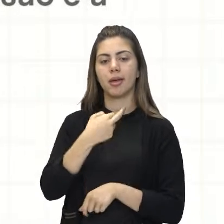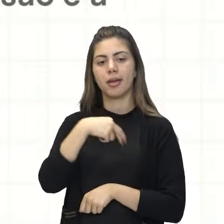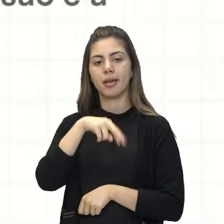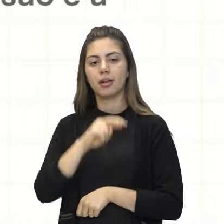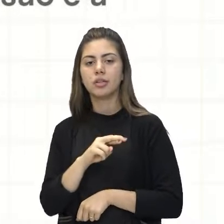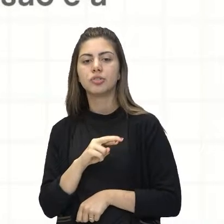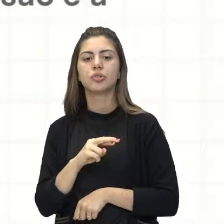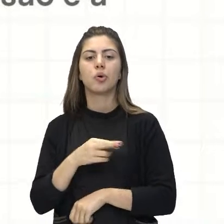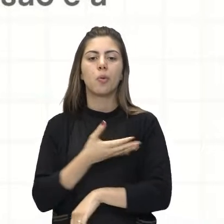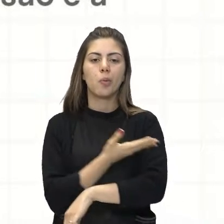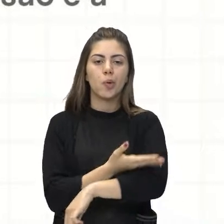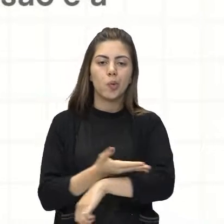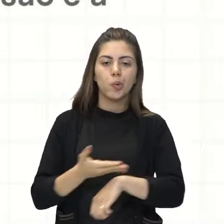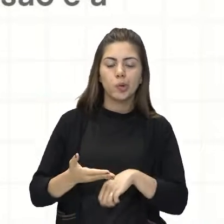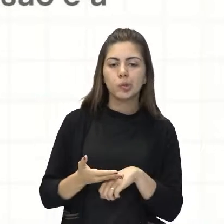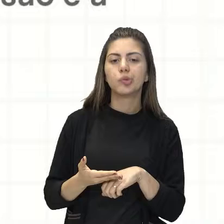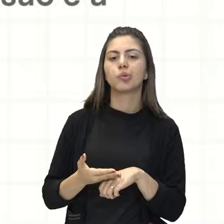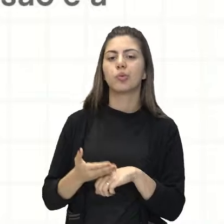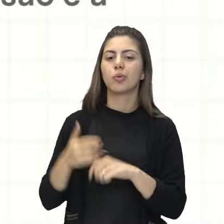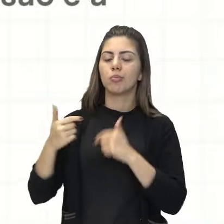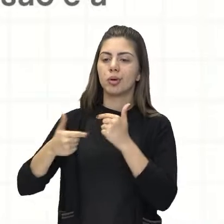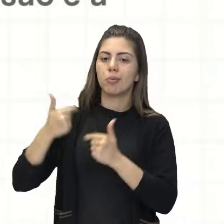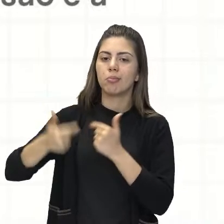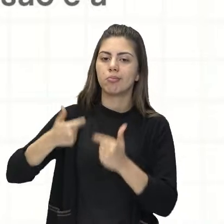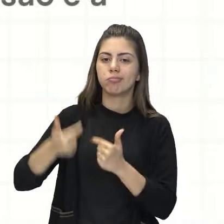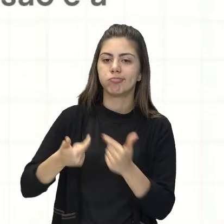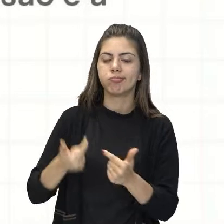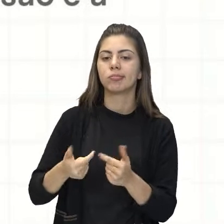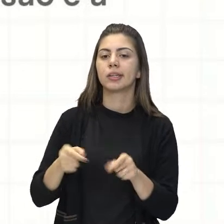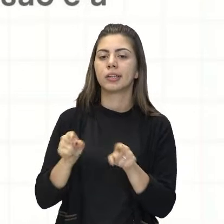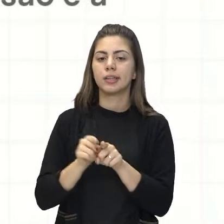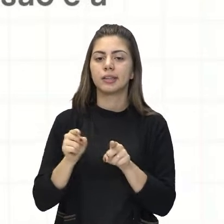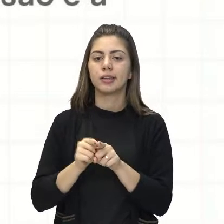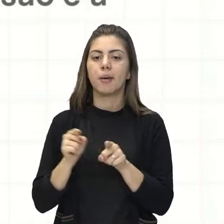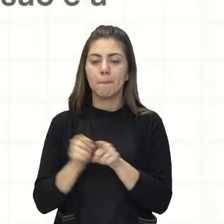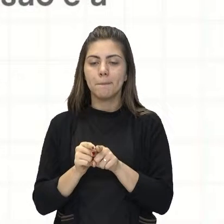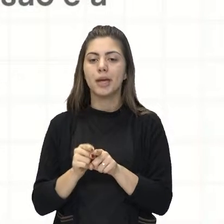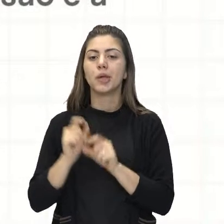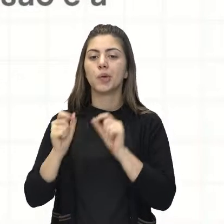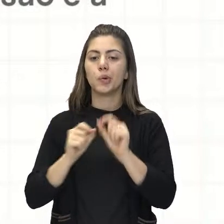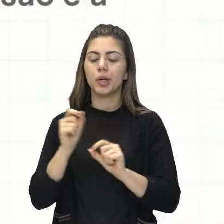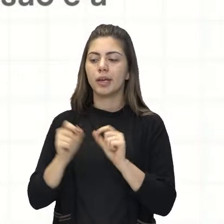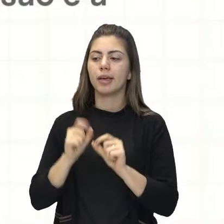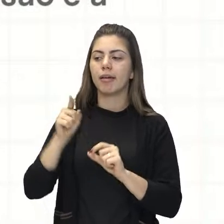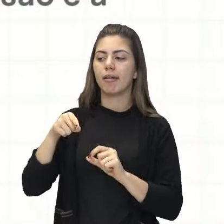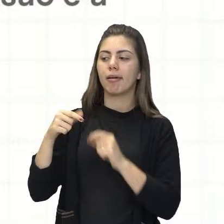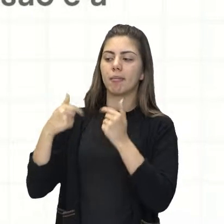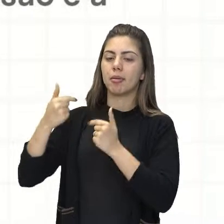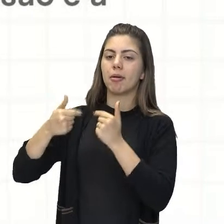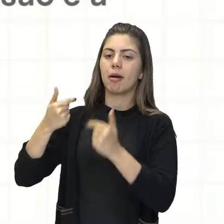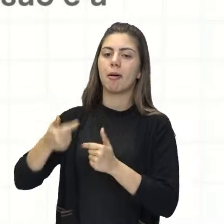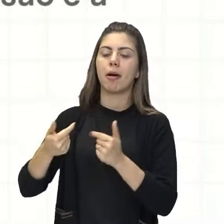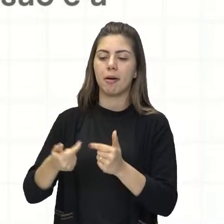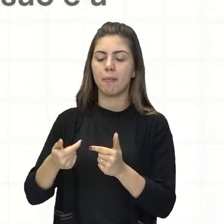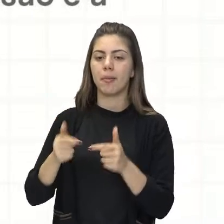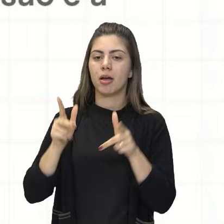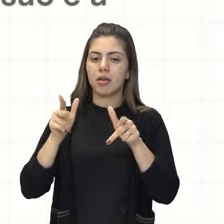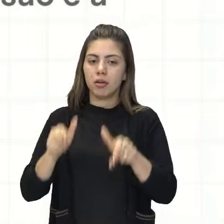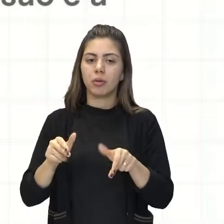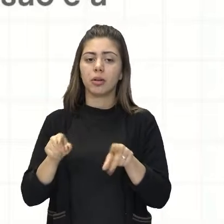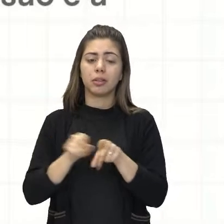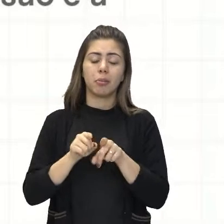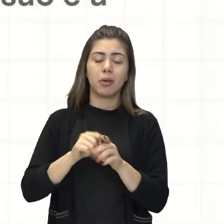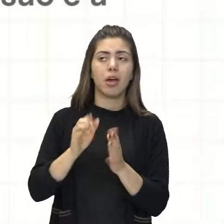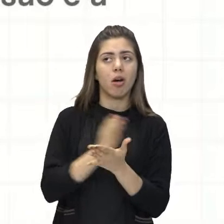religião, costumes, tradições, a ancestralidade e, em alguns casos,